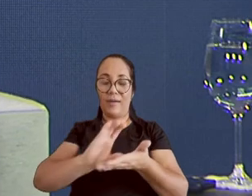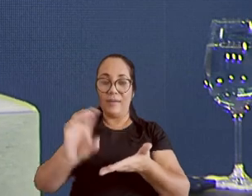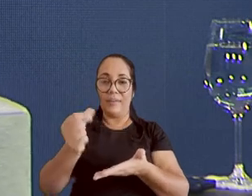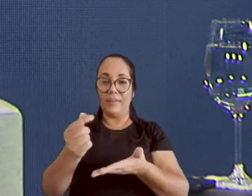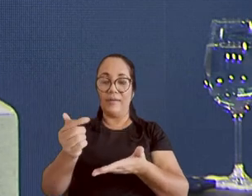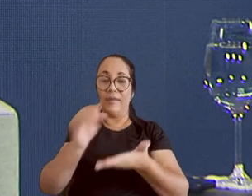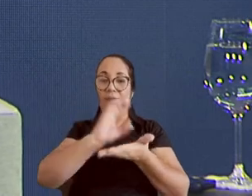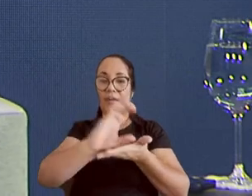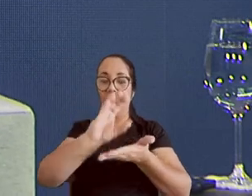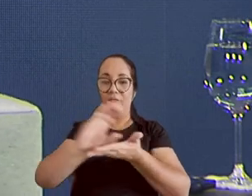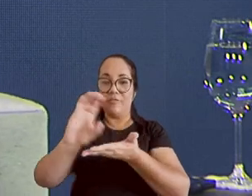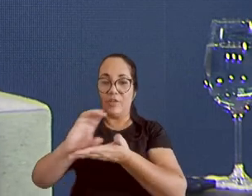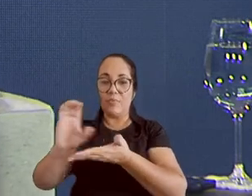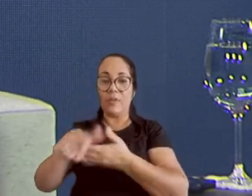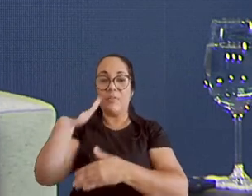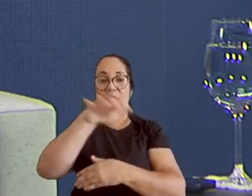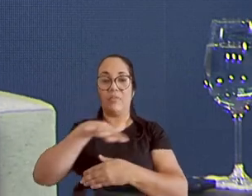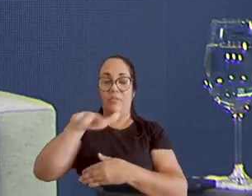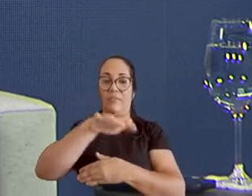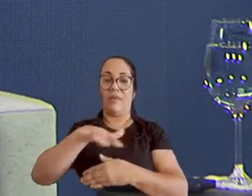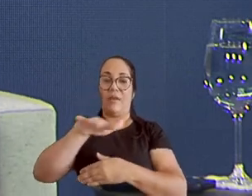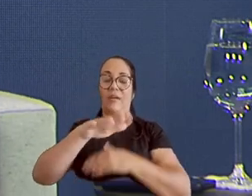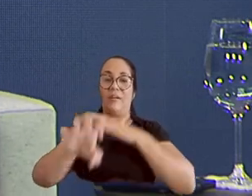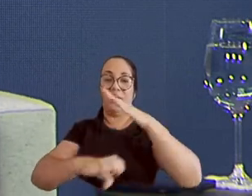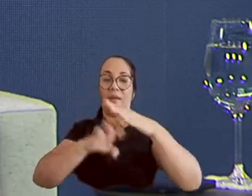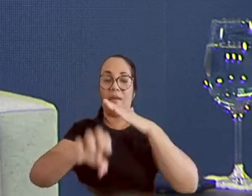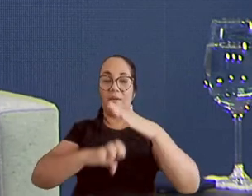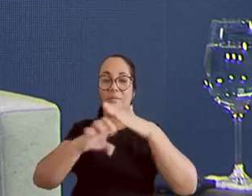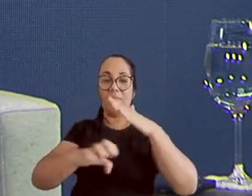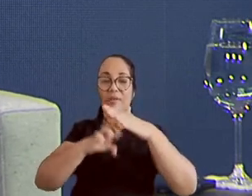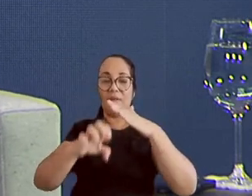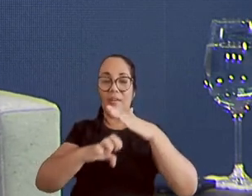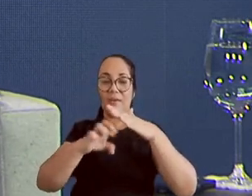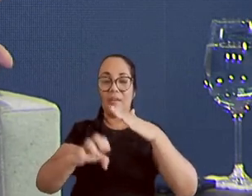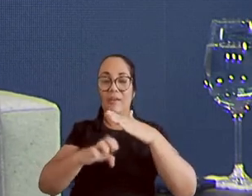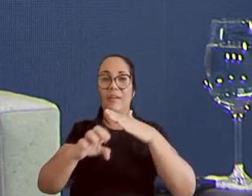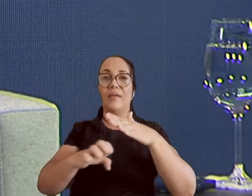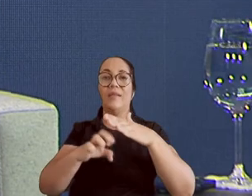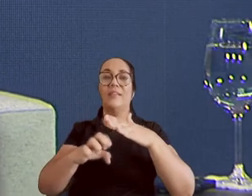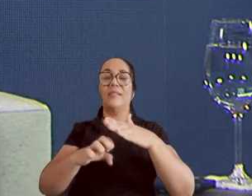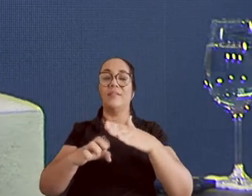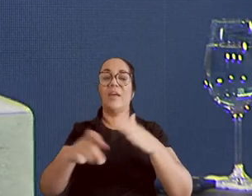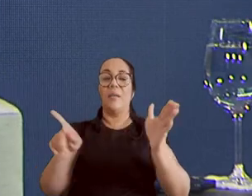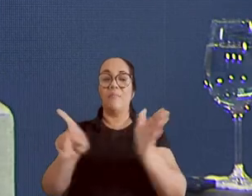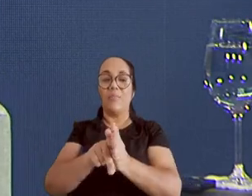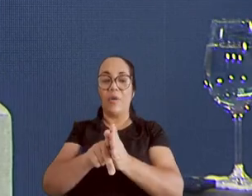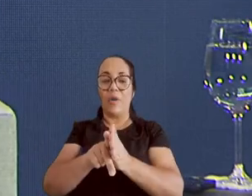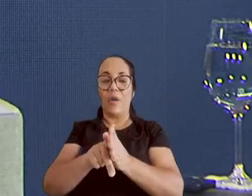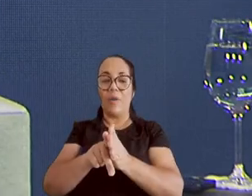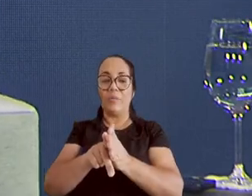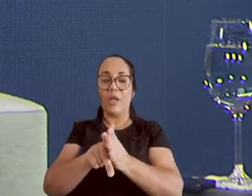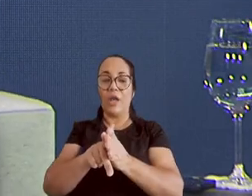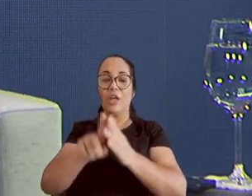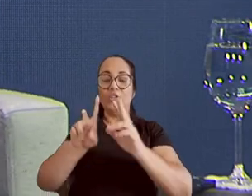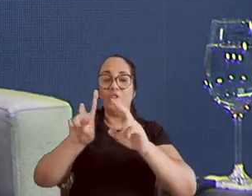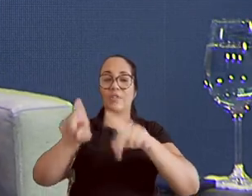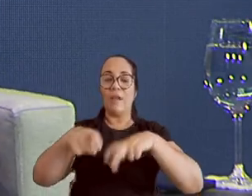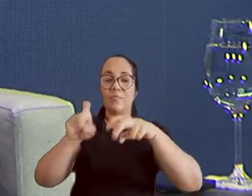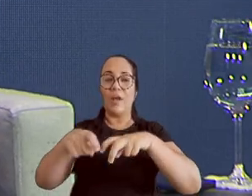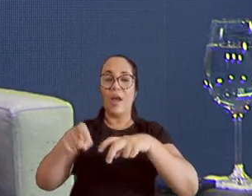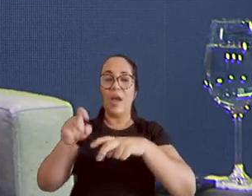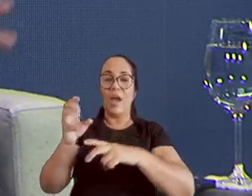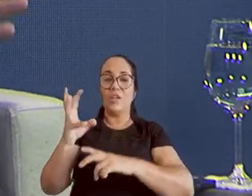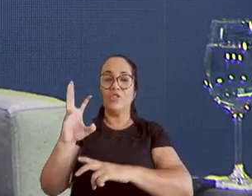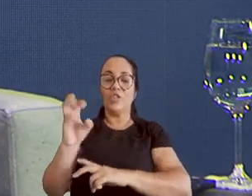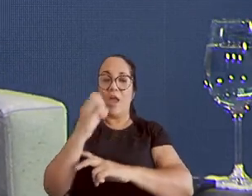inovação empresas que estejam endurecendo o uso mais eficiente dos recursos naturais numa tese de Green